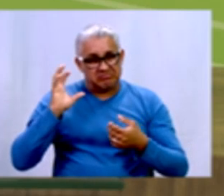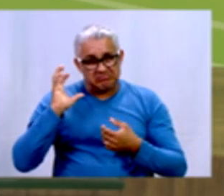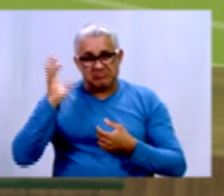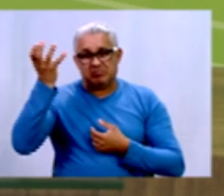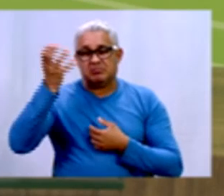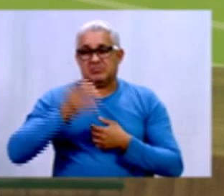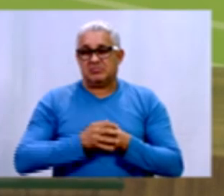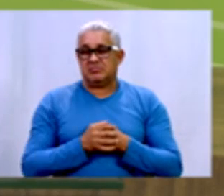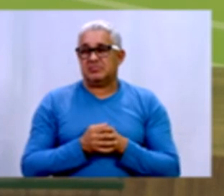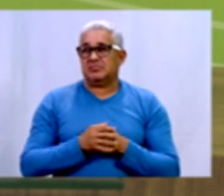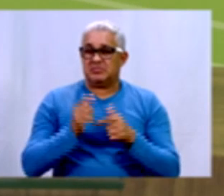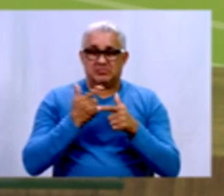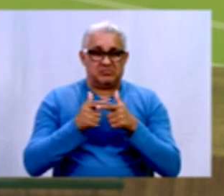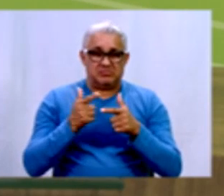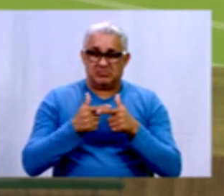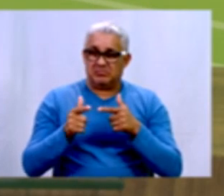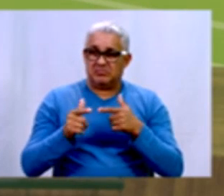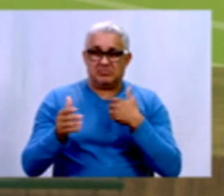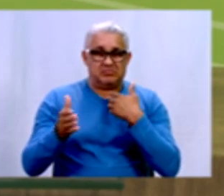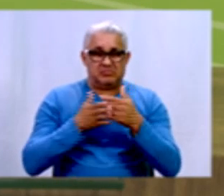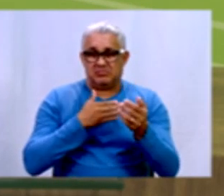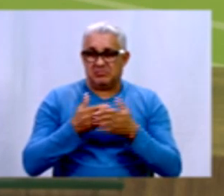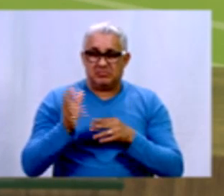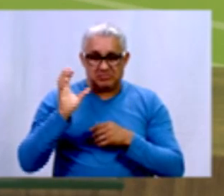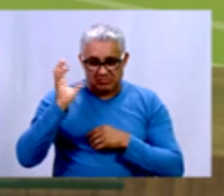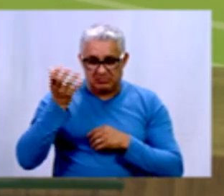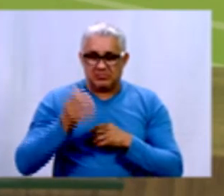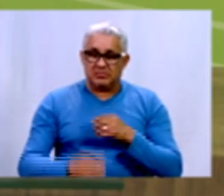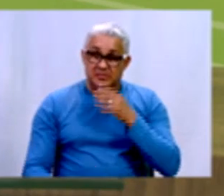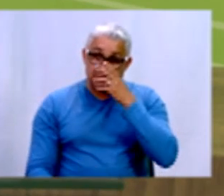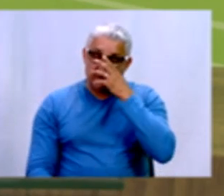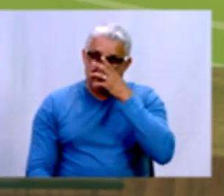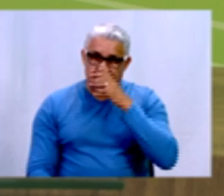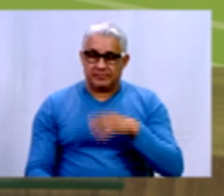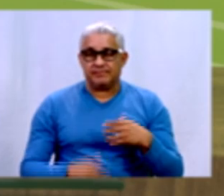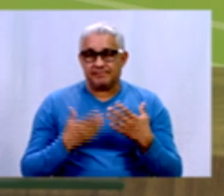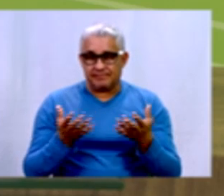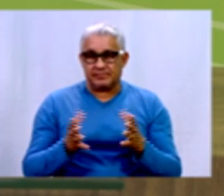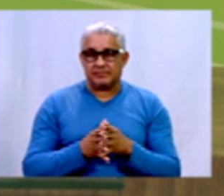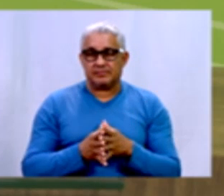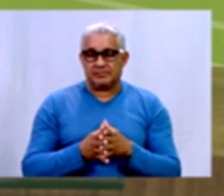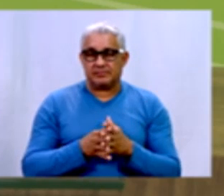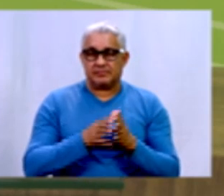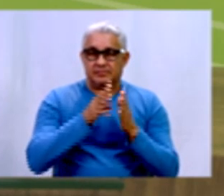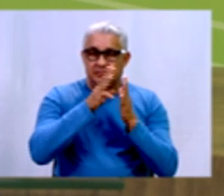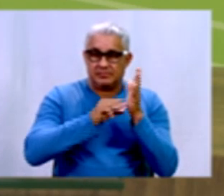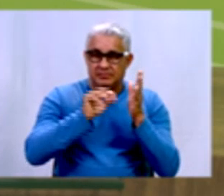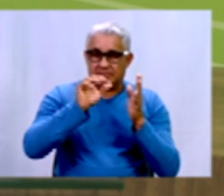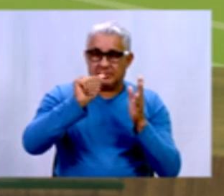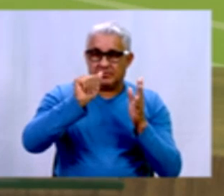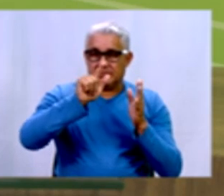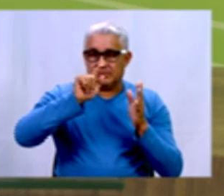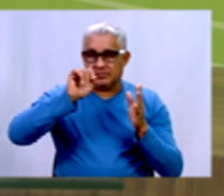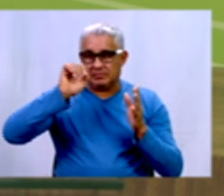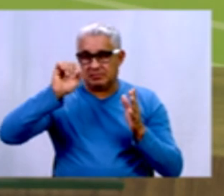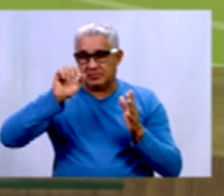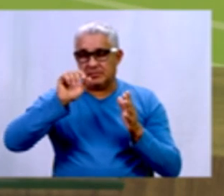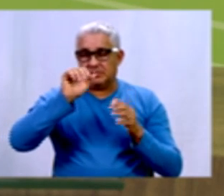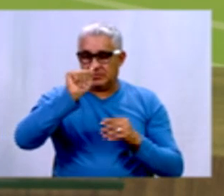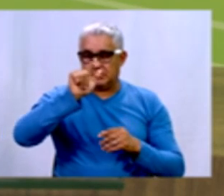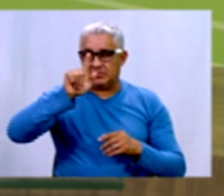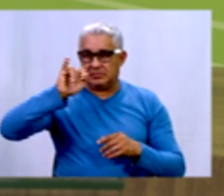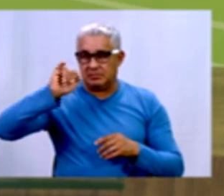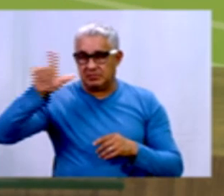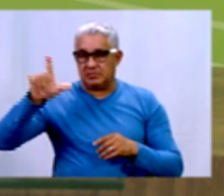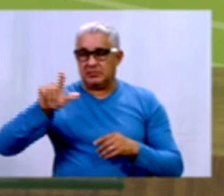qualquer situação que aconteça, né? Então, a metodologia ágil Scrum realmente